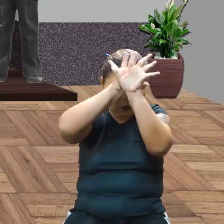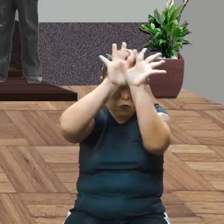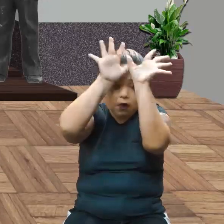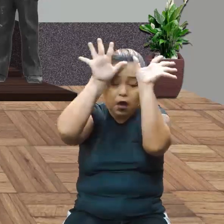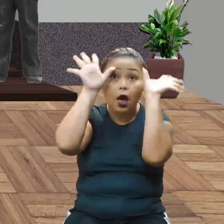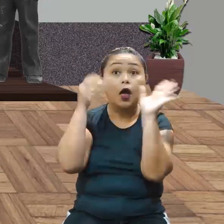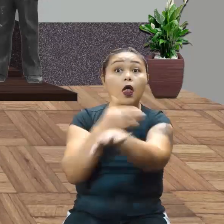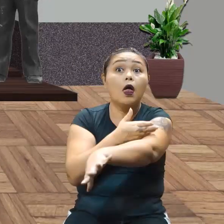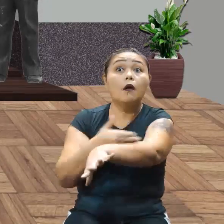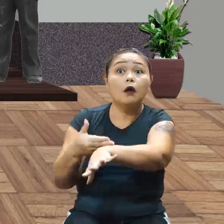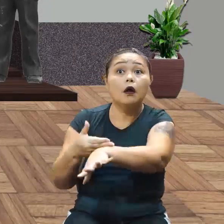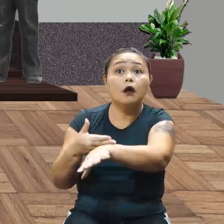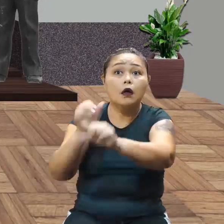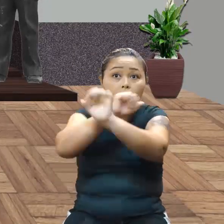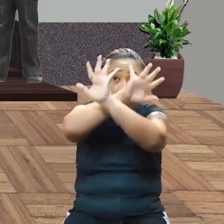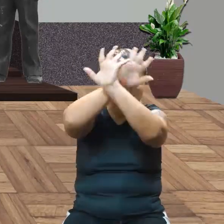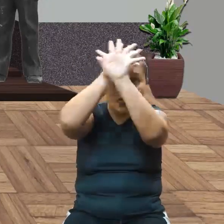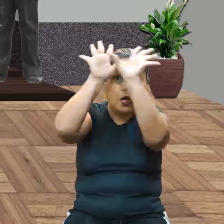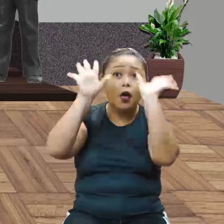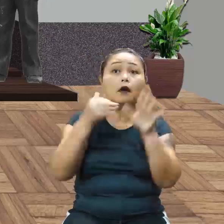Pagmajera.